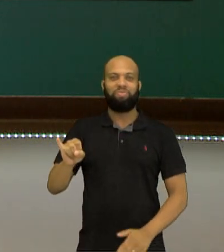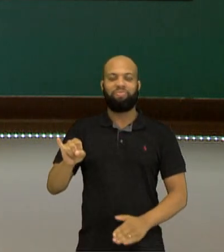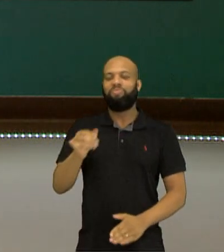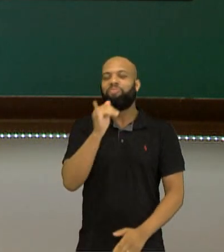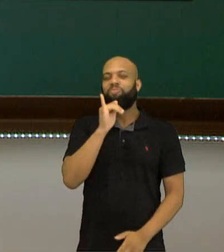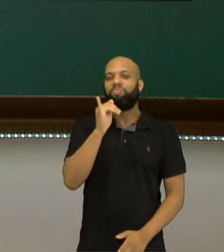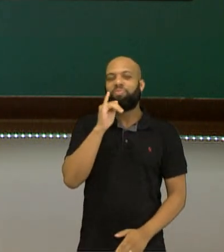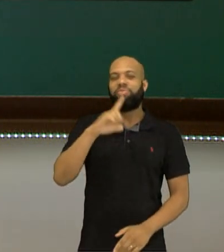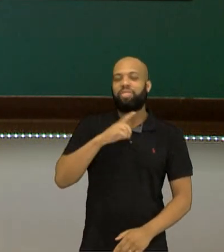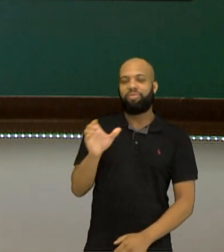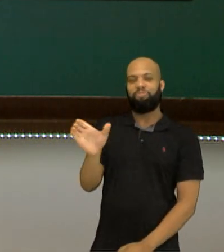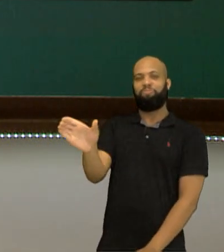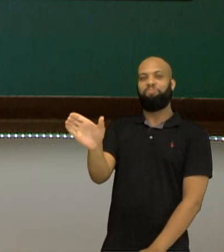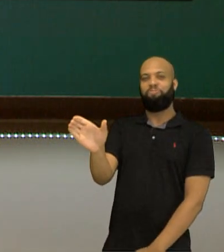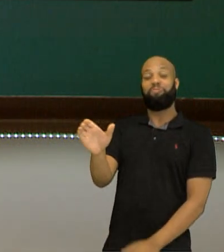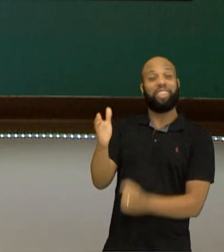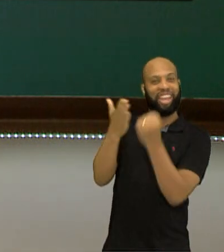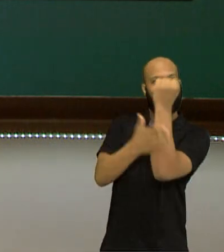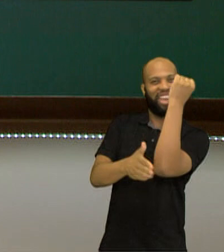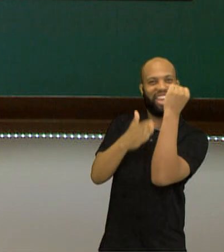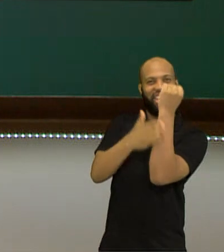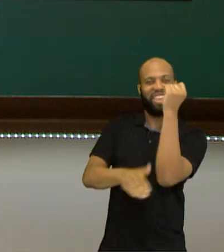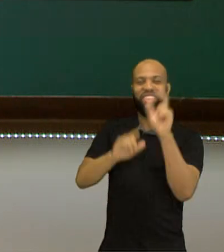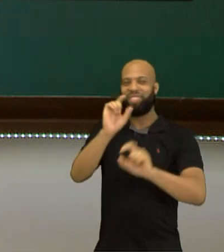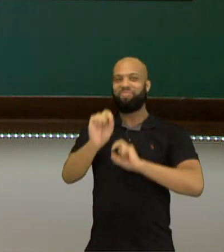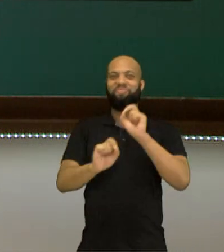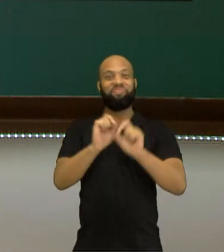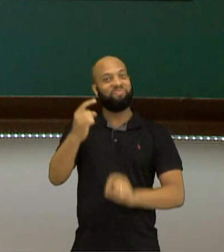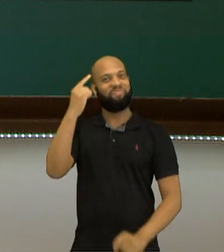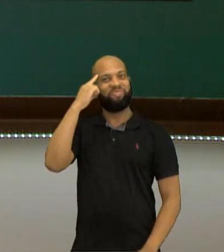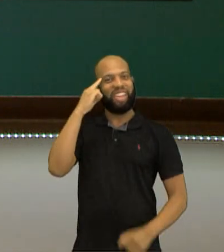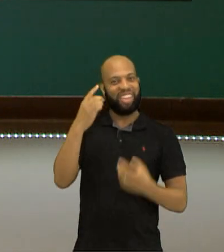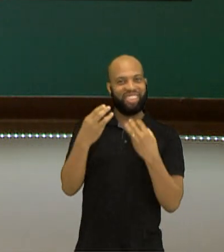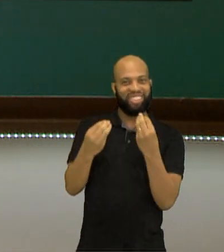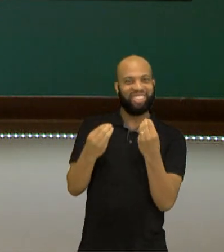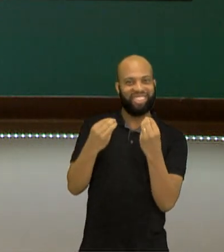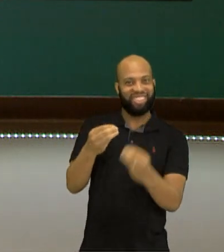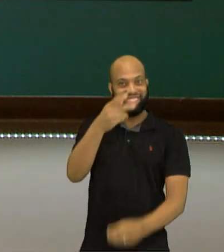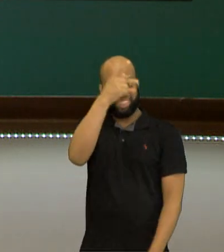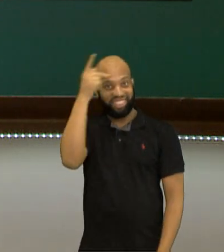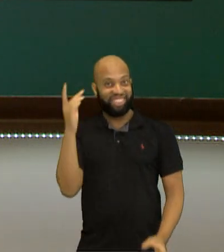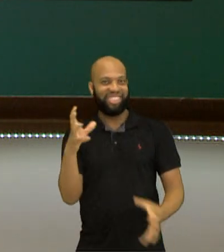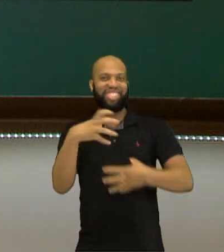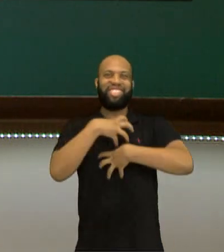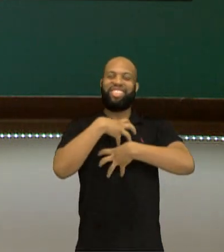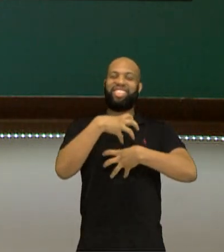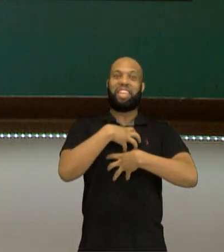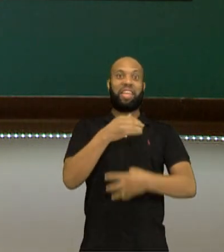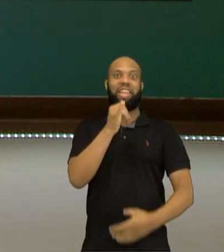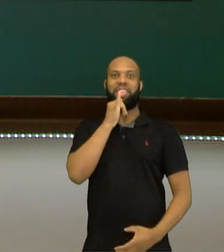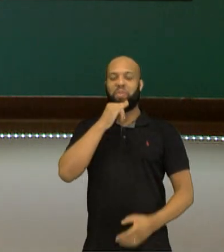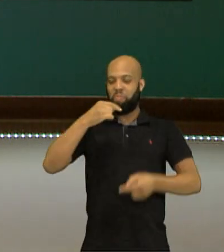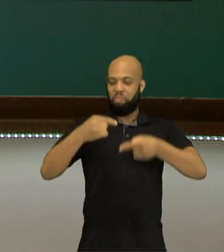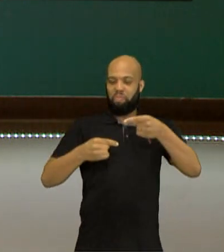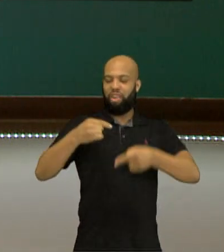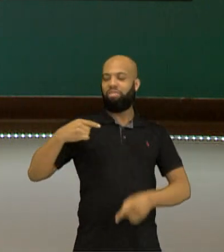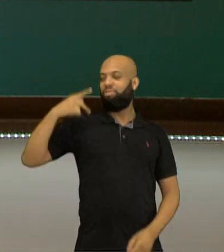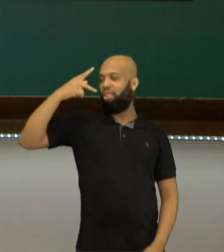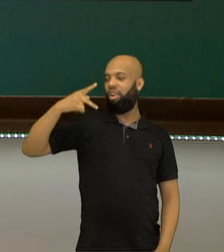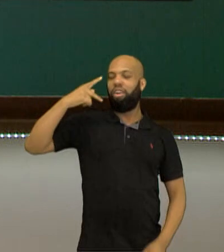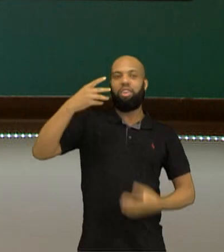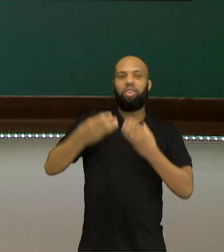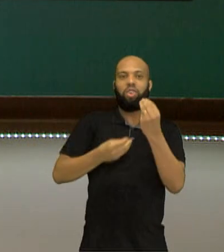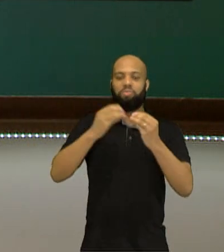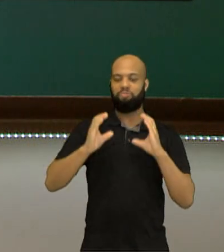do abacaxi com a questão a como as pessoas se sentem politicamente, a como os cidadãos brasileiros se